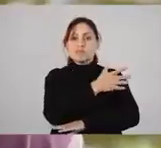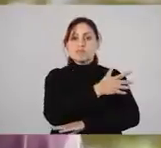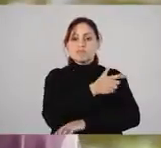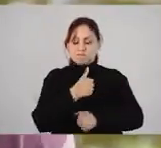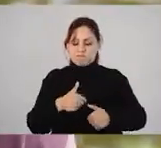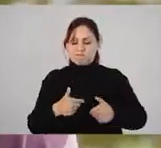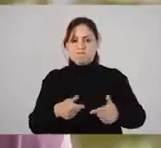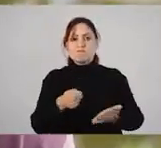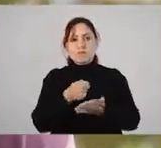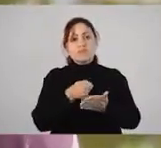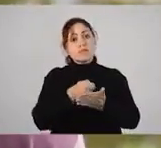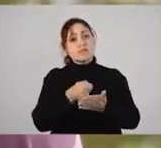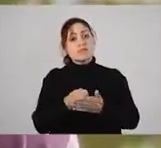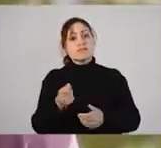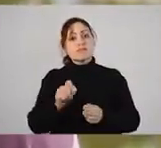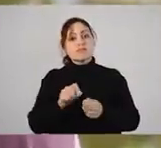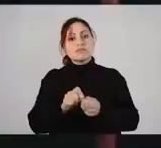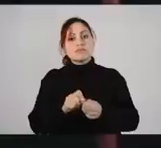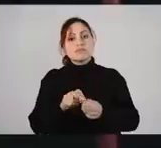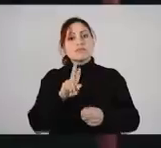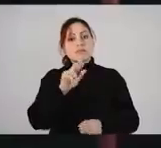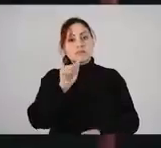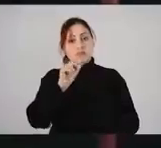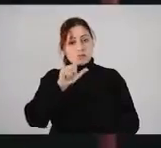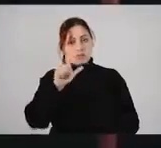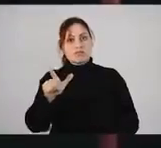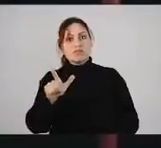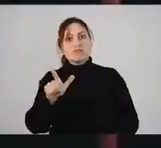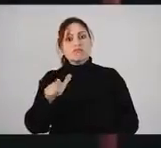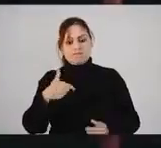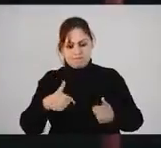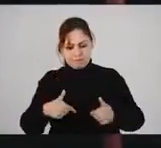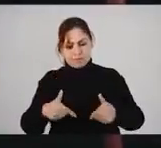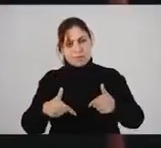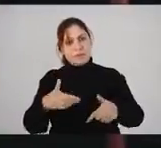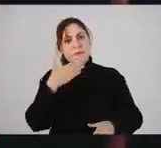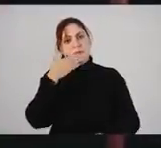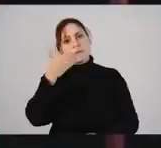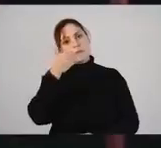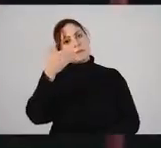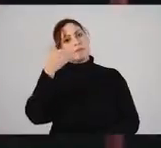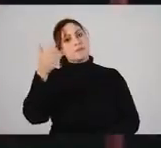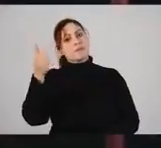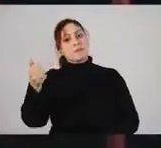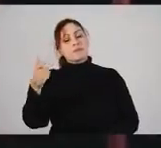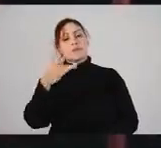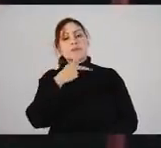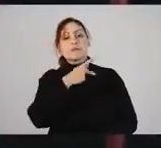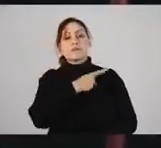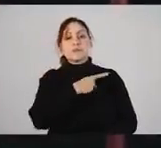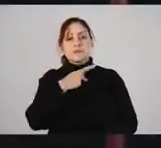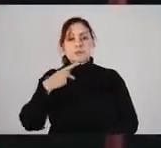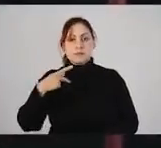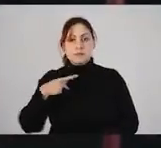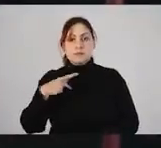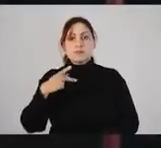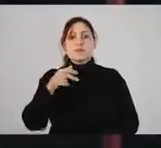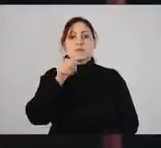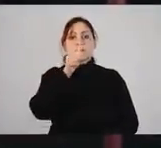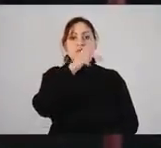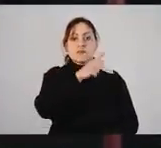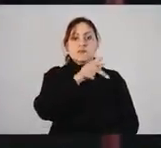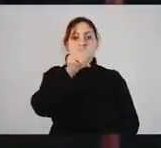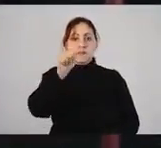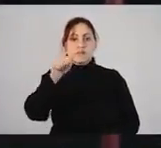parque. Lutou, conseguiu o recurso e fez. O Raul lutou muito para melhorar mais, né, o postinho do